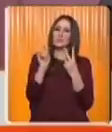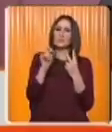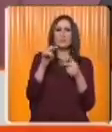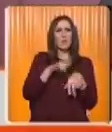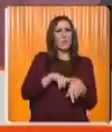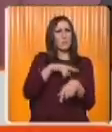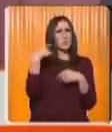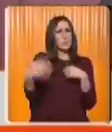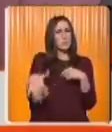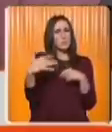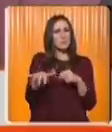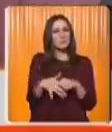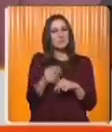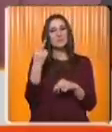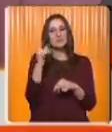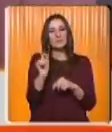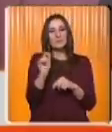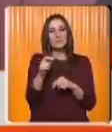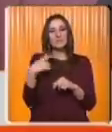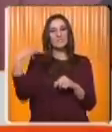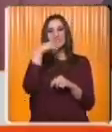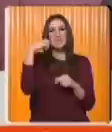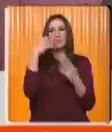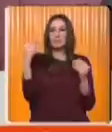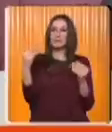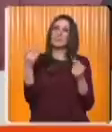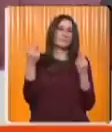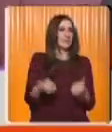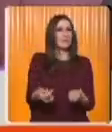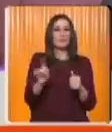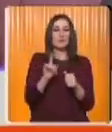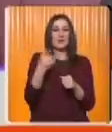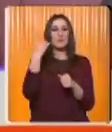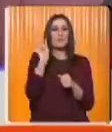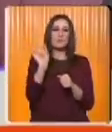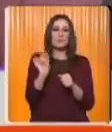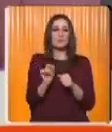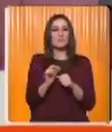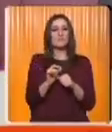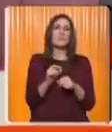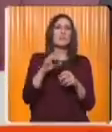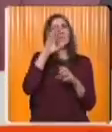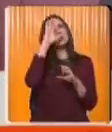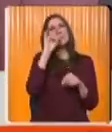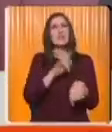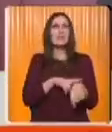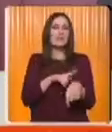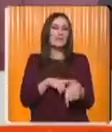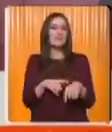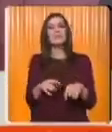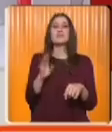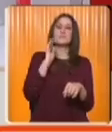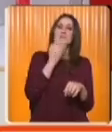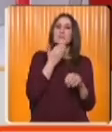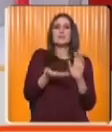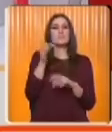demais. É demais 2 minutos? É. 2 minutos quer dizer que está a escovar demais e isso também não é bom. Ah, é que é um minutinho? Bem, eu não sei... Também depende, não é? Depende,